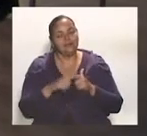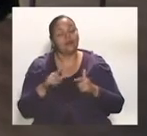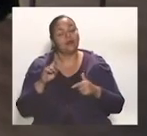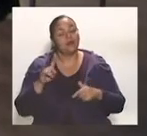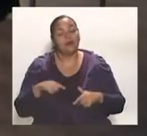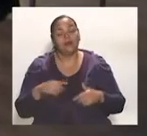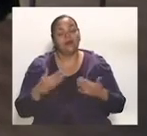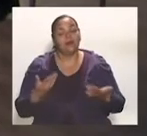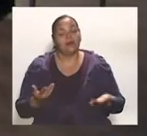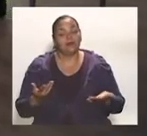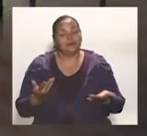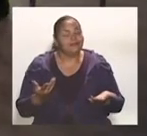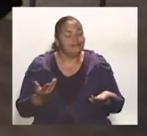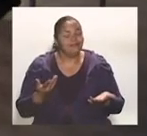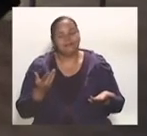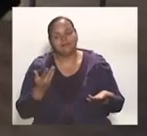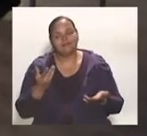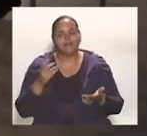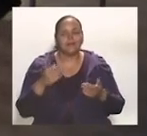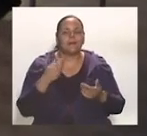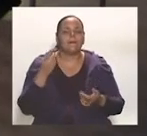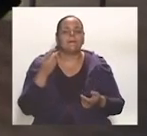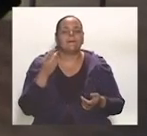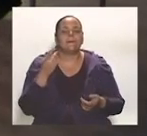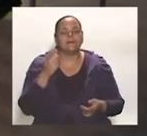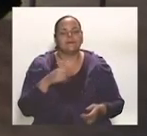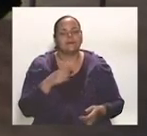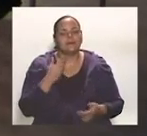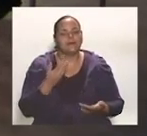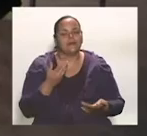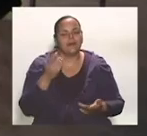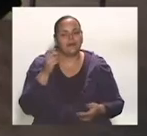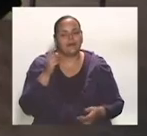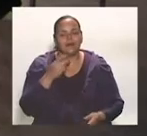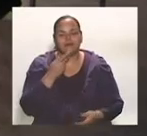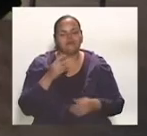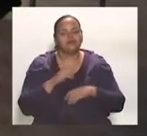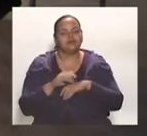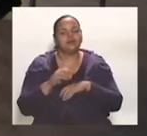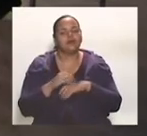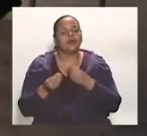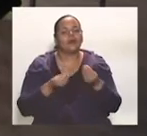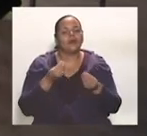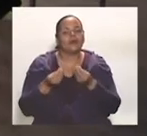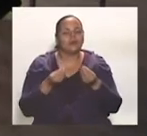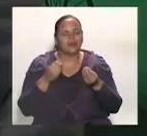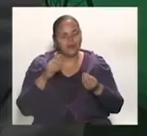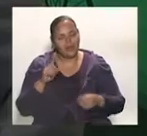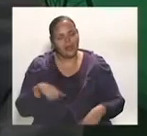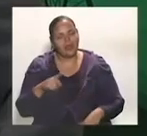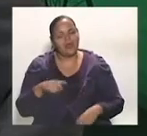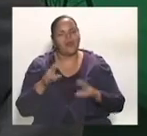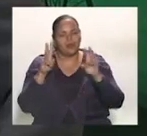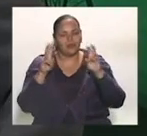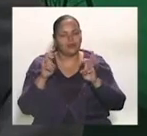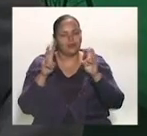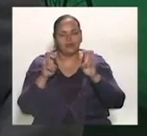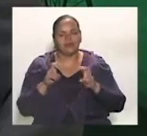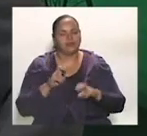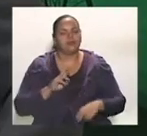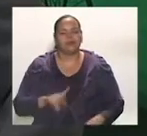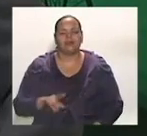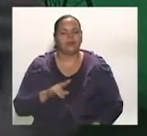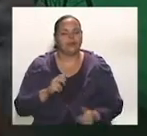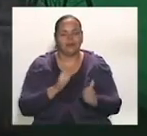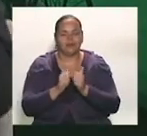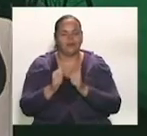comigo. O problema, Rui, a questão é tão peculiar, tão sui generis, da forma como eles